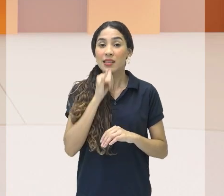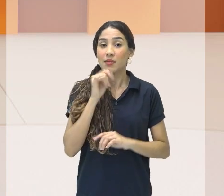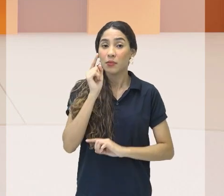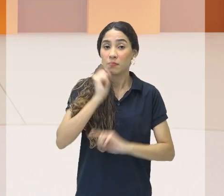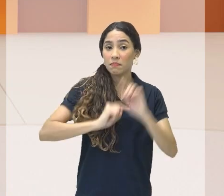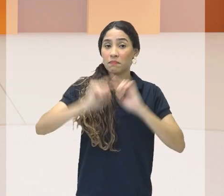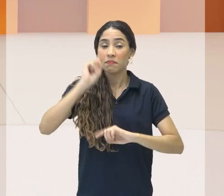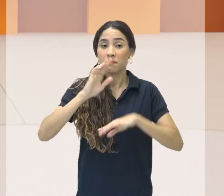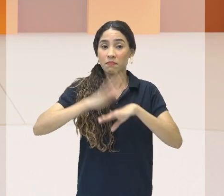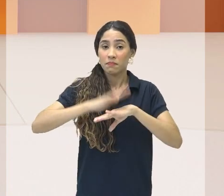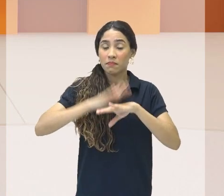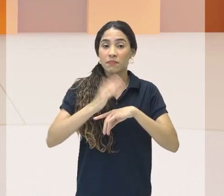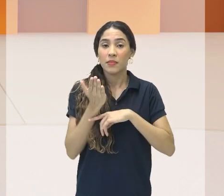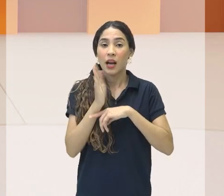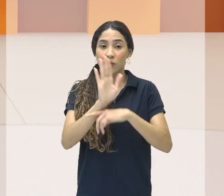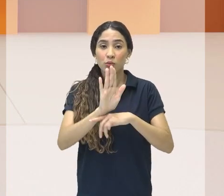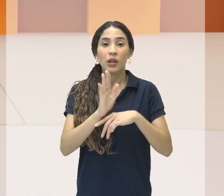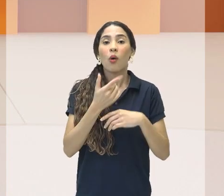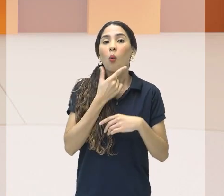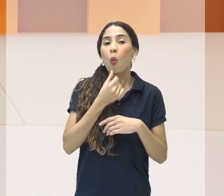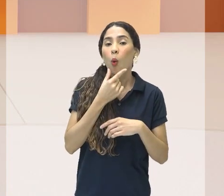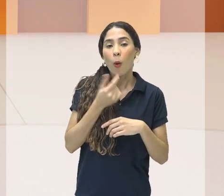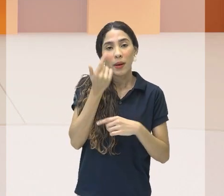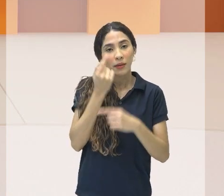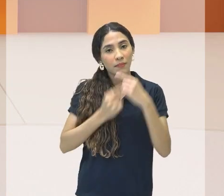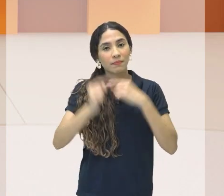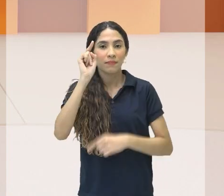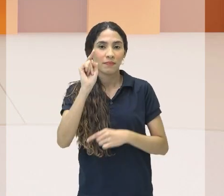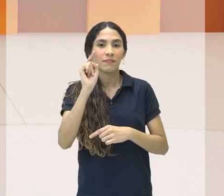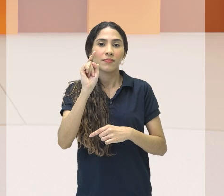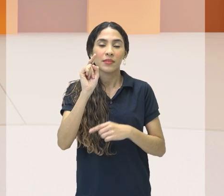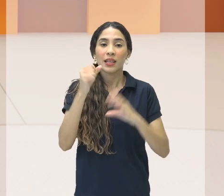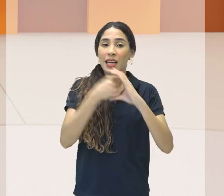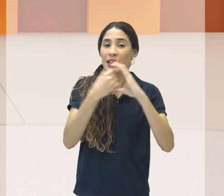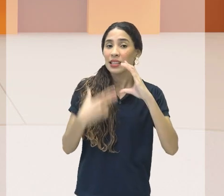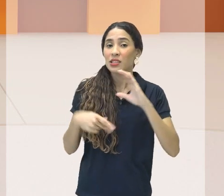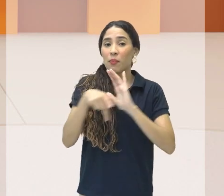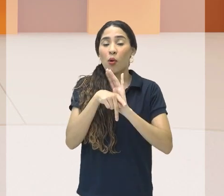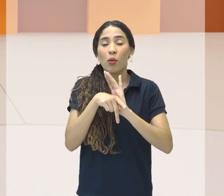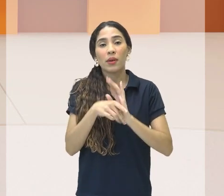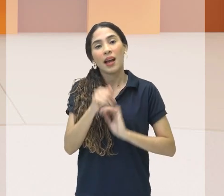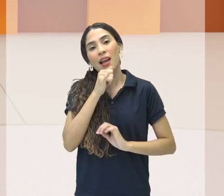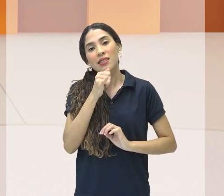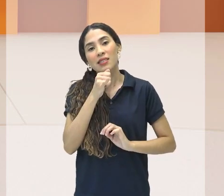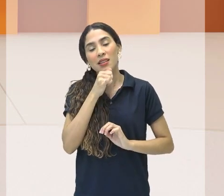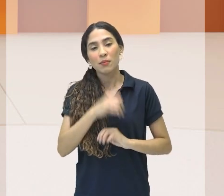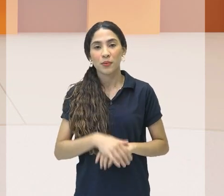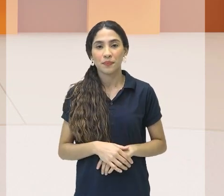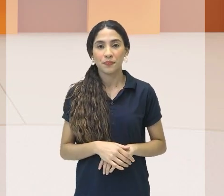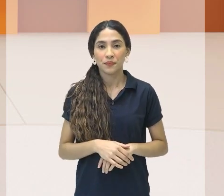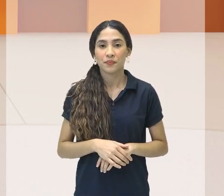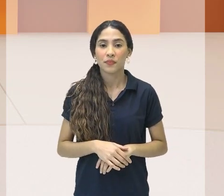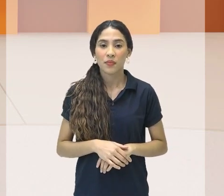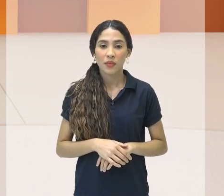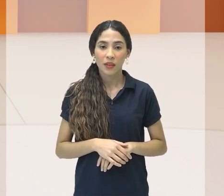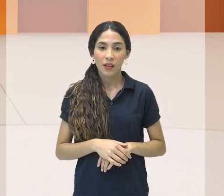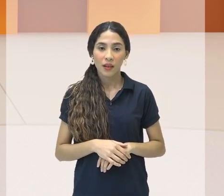criações que ajudam o homem a ir além do seu aspecto natural. Como, por exemplo,